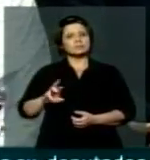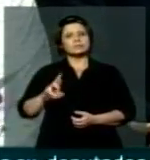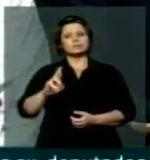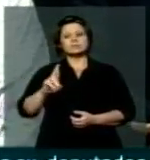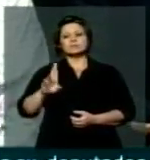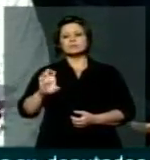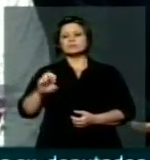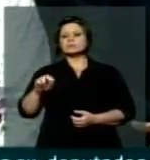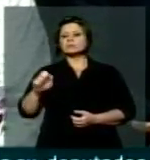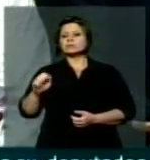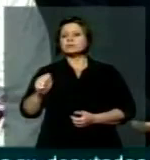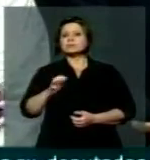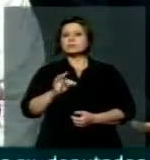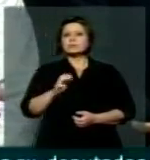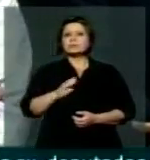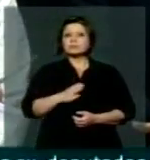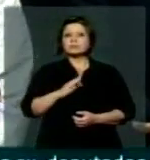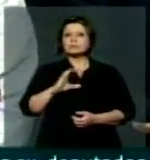Renata Campos,